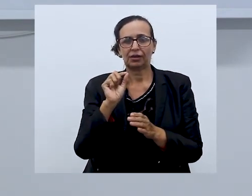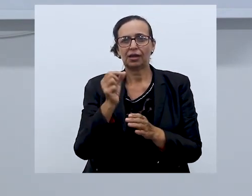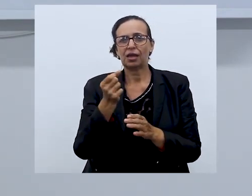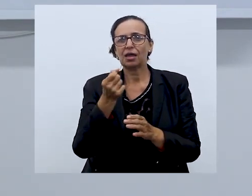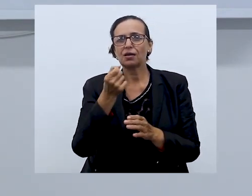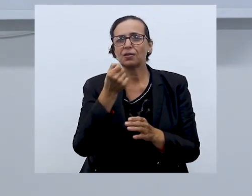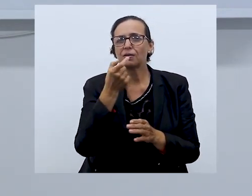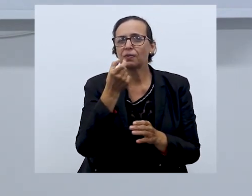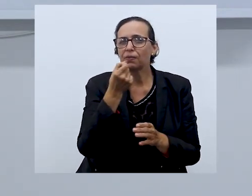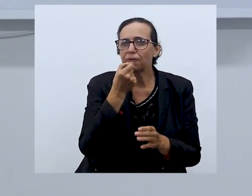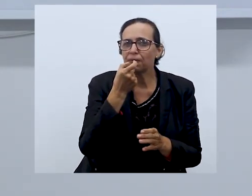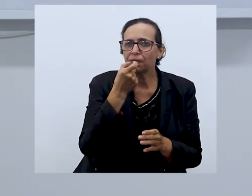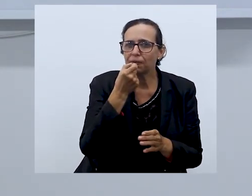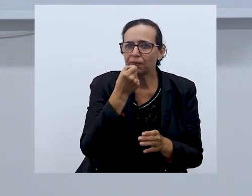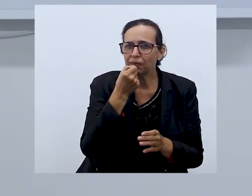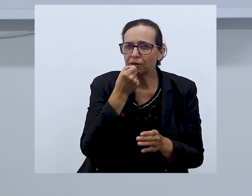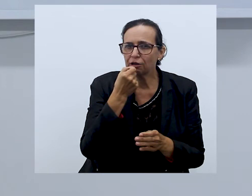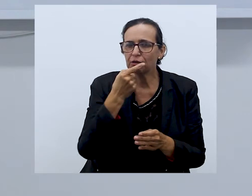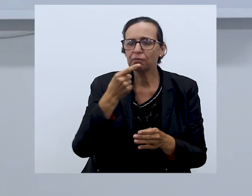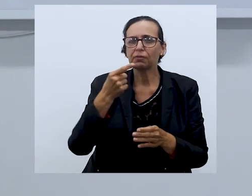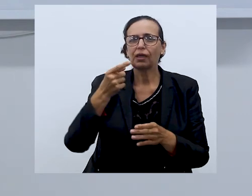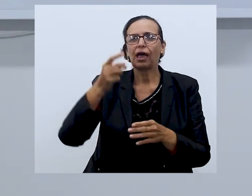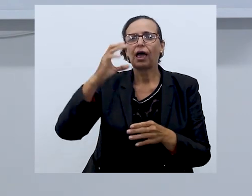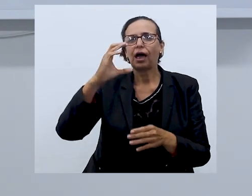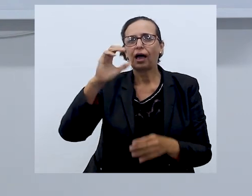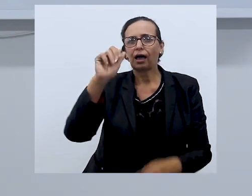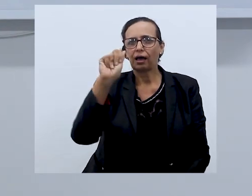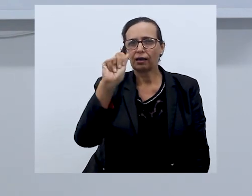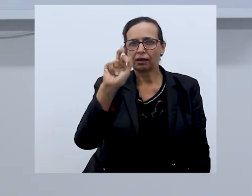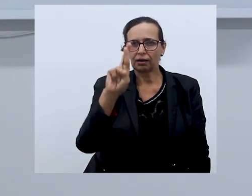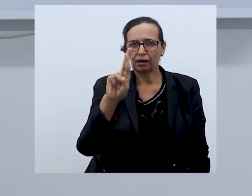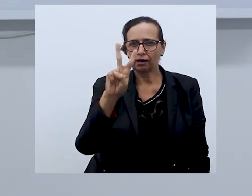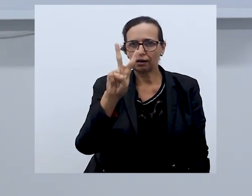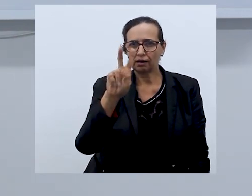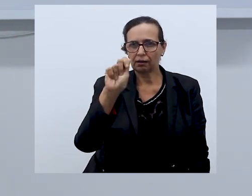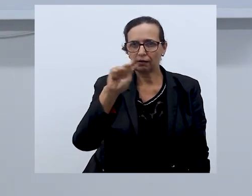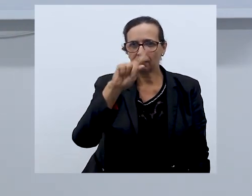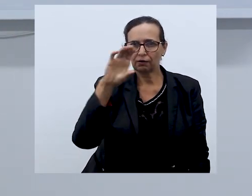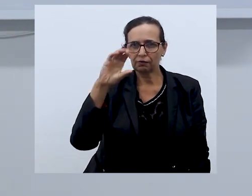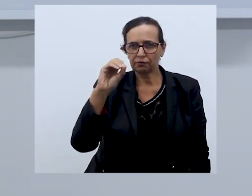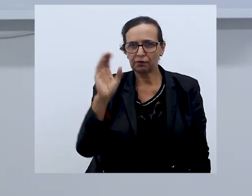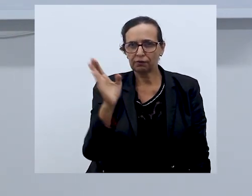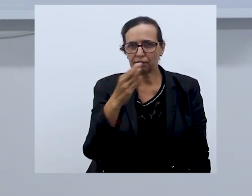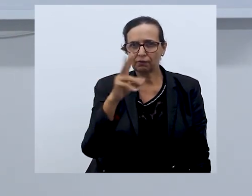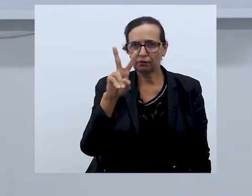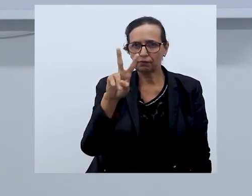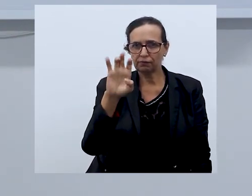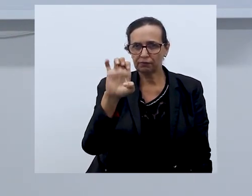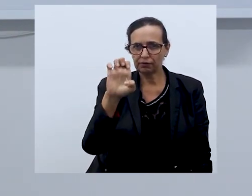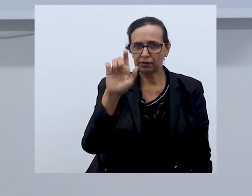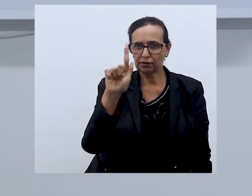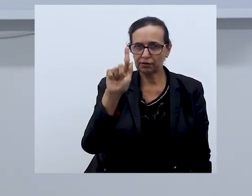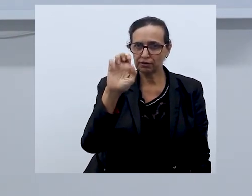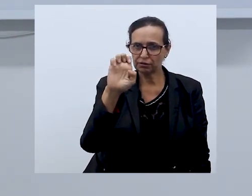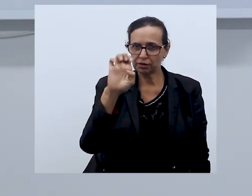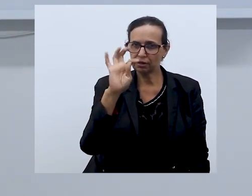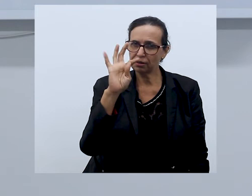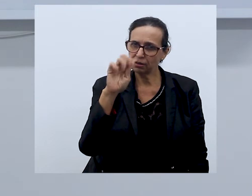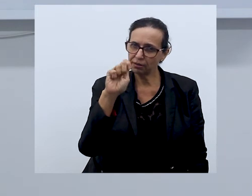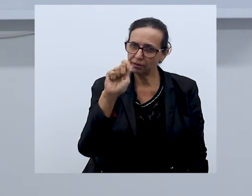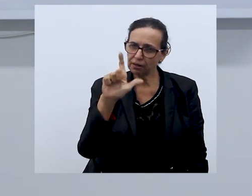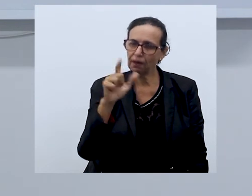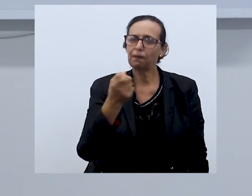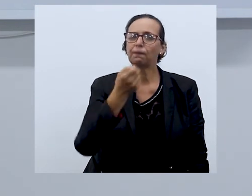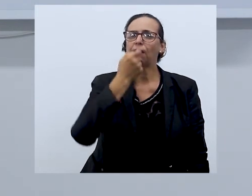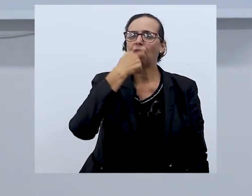caso de envenenamento é deixar guardado em casa umas pílulas ou pote de pó com carvão vegetal ativado. Você dá um pouco dessa substância para